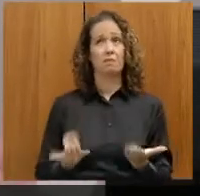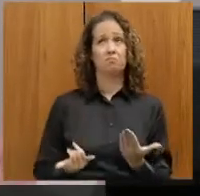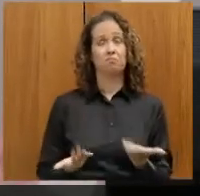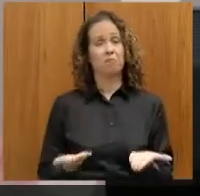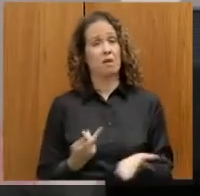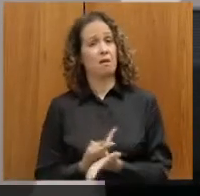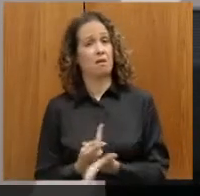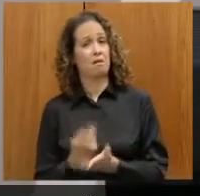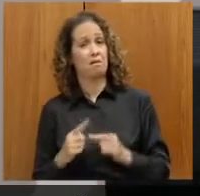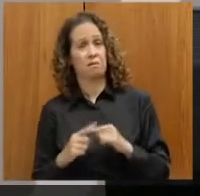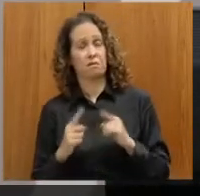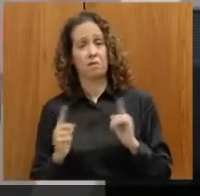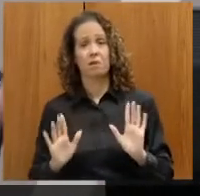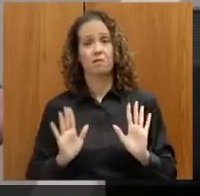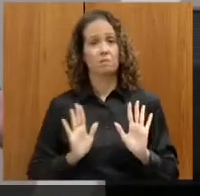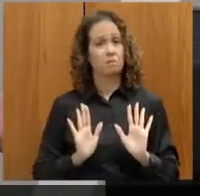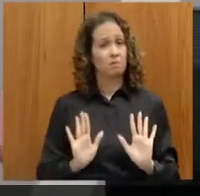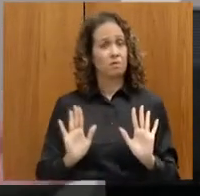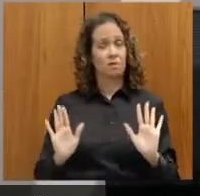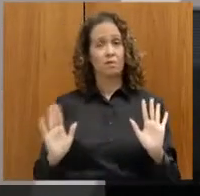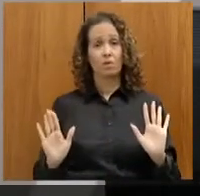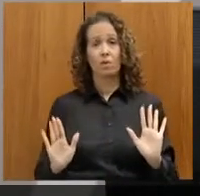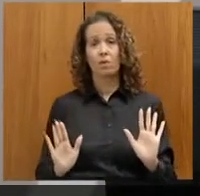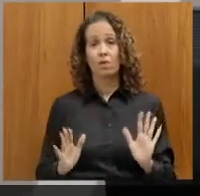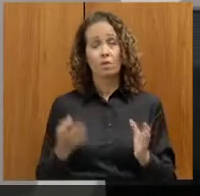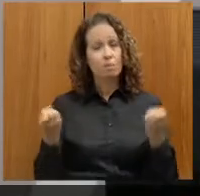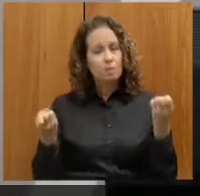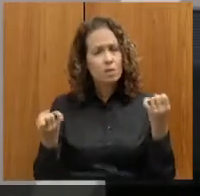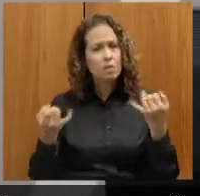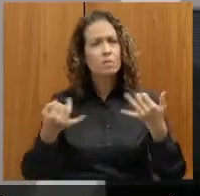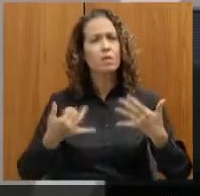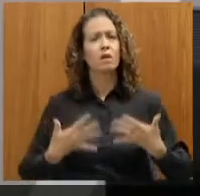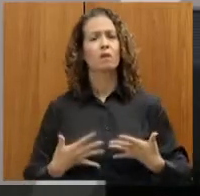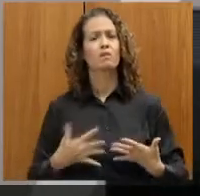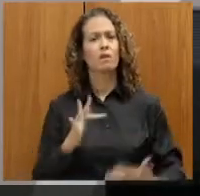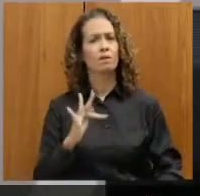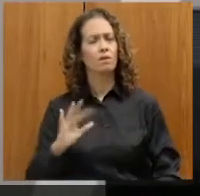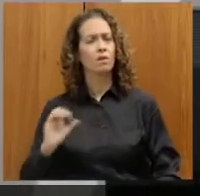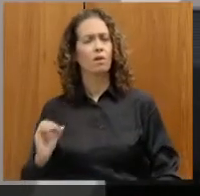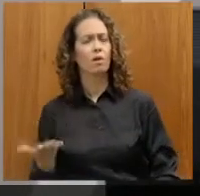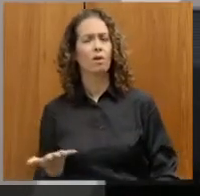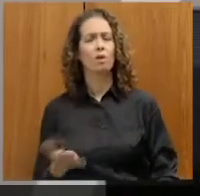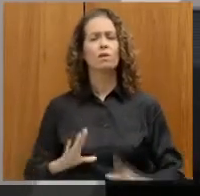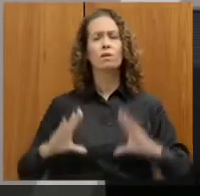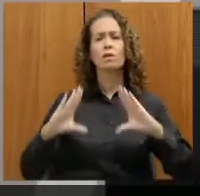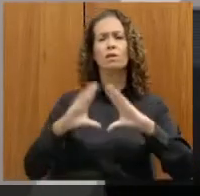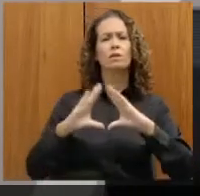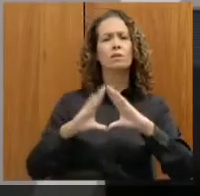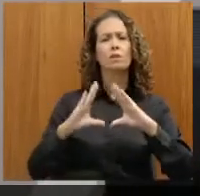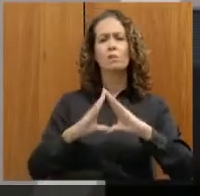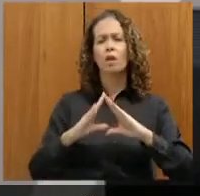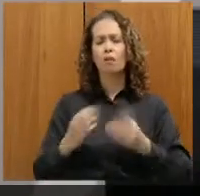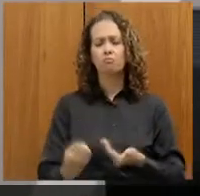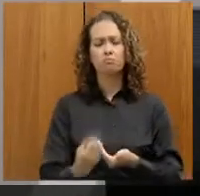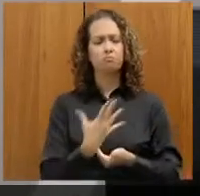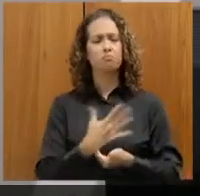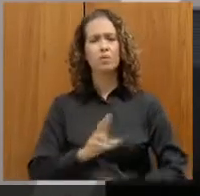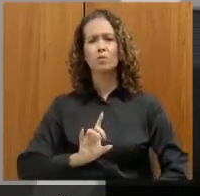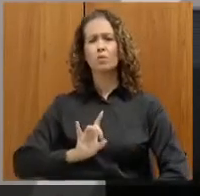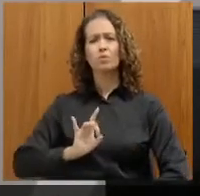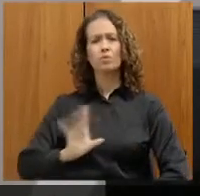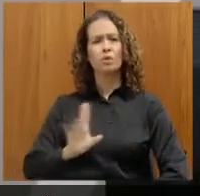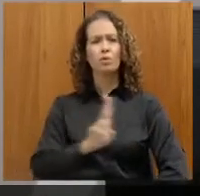me explicasse o que chega para Assembleia é só o nome